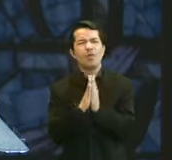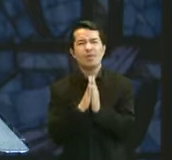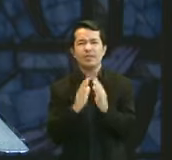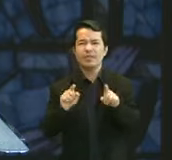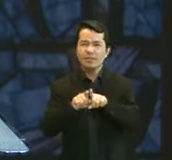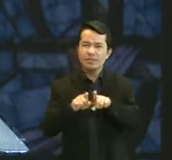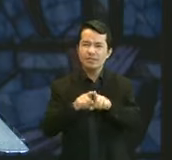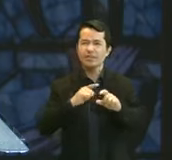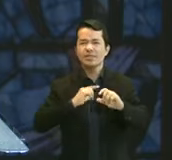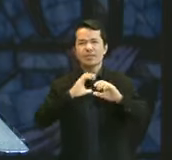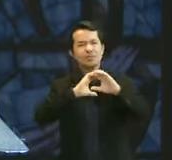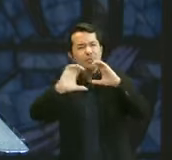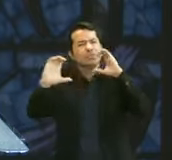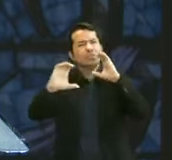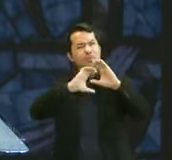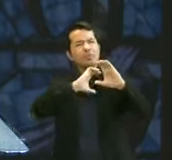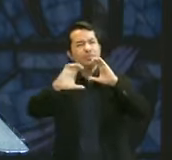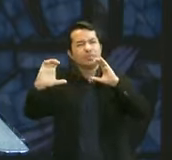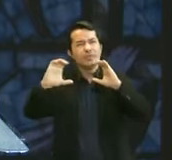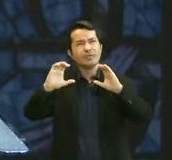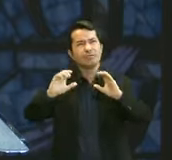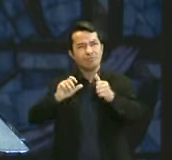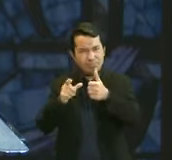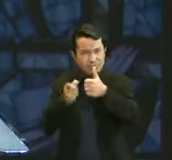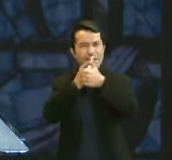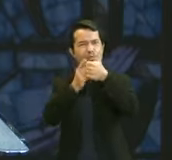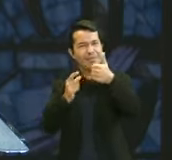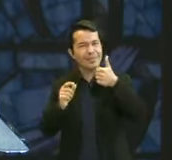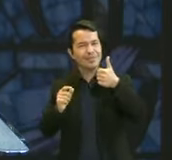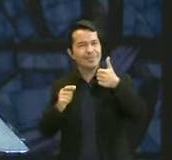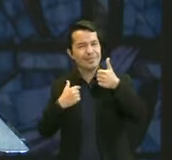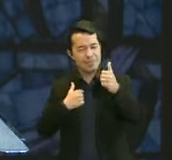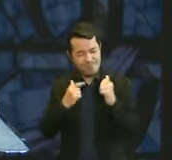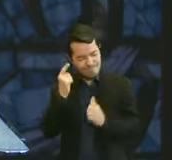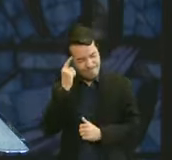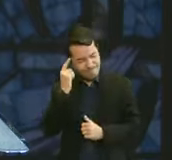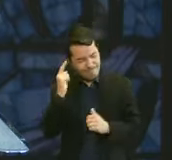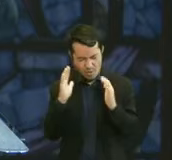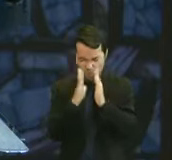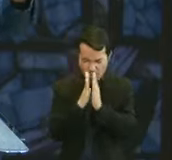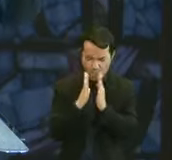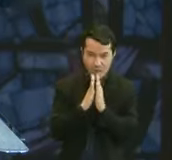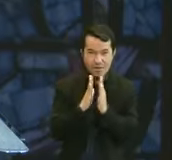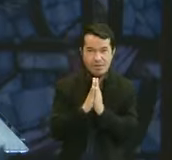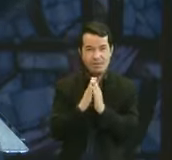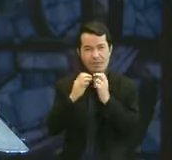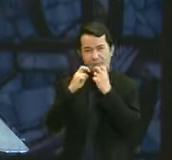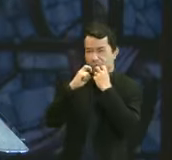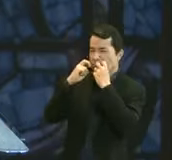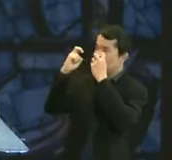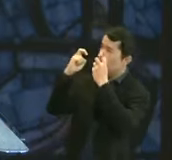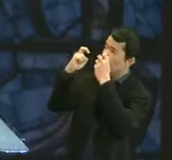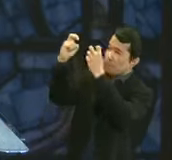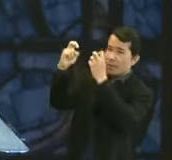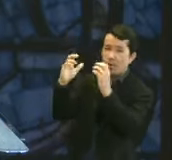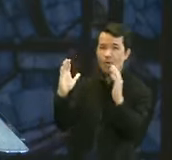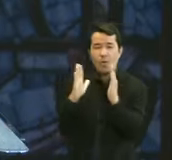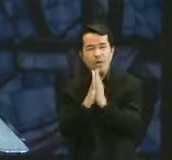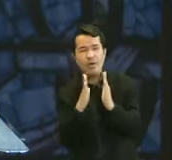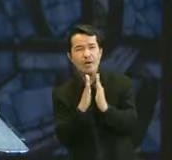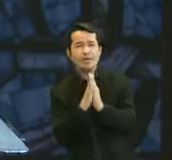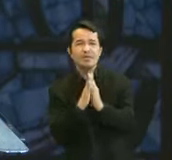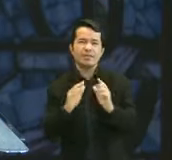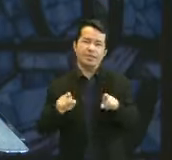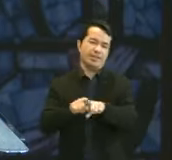que eu coloquei, porque ela me desafiava justamente a orar, clamando pela bênção e pelo favor de